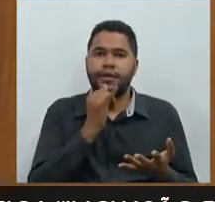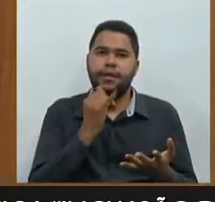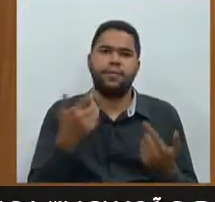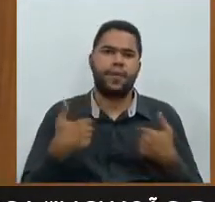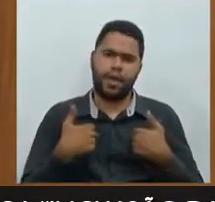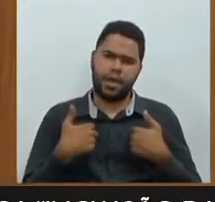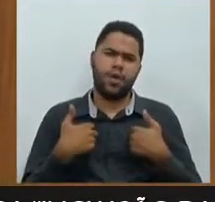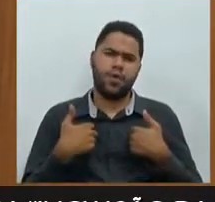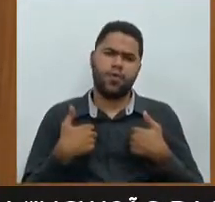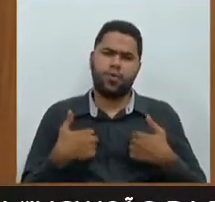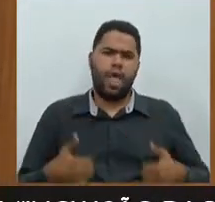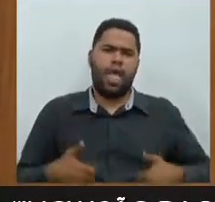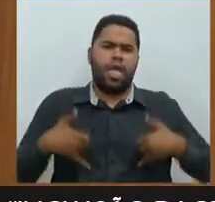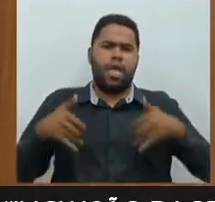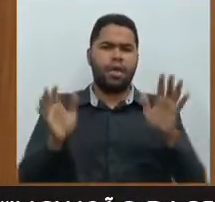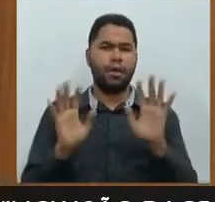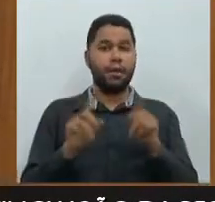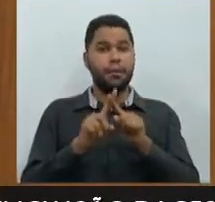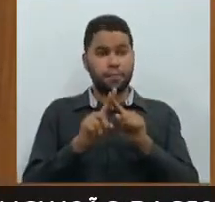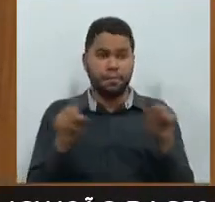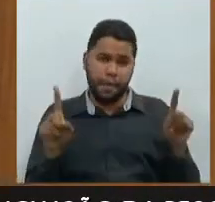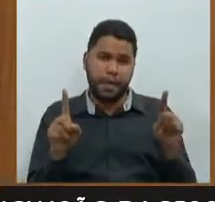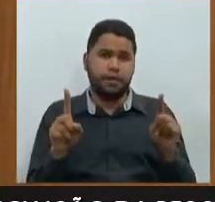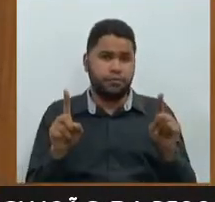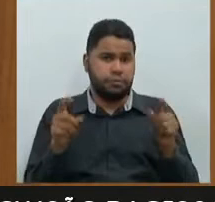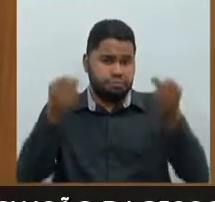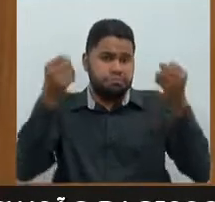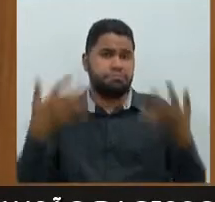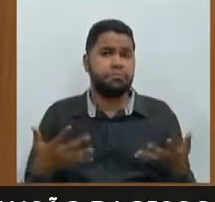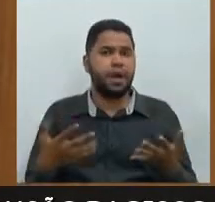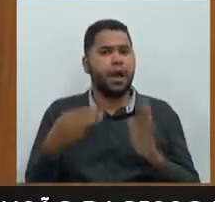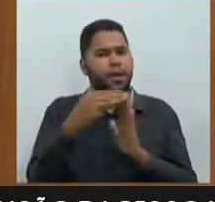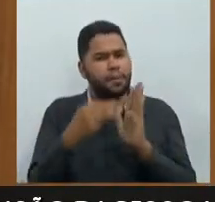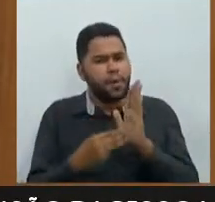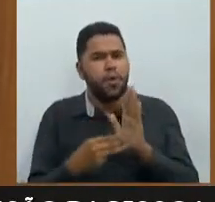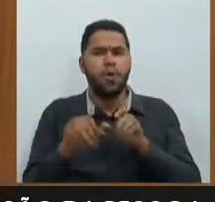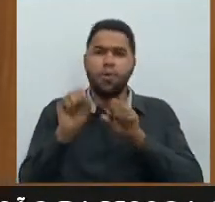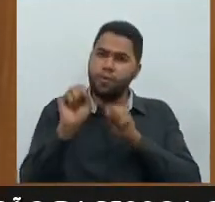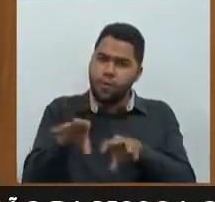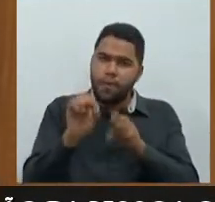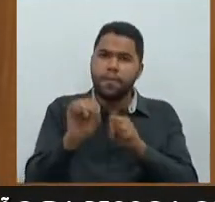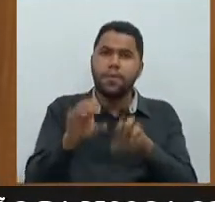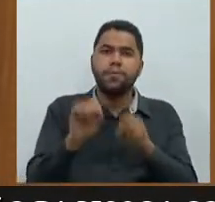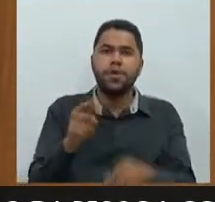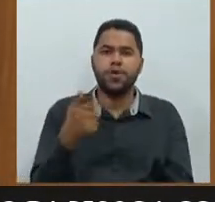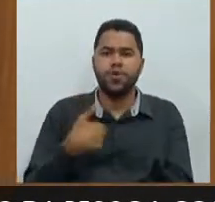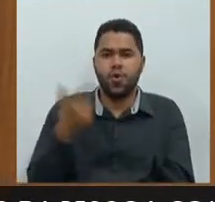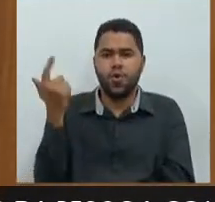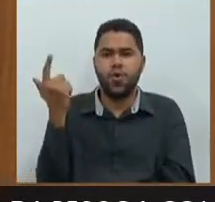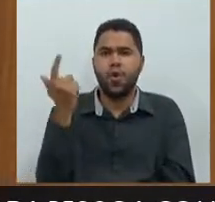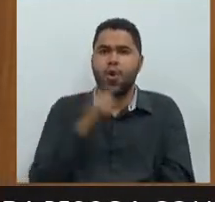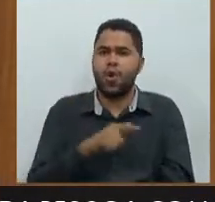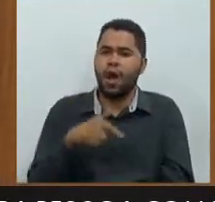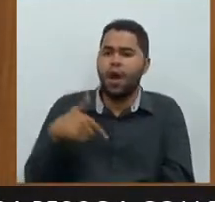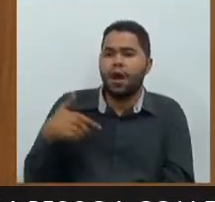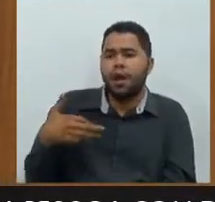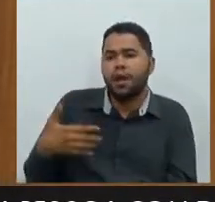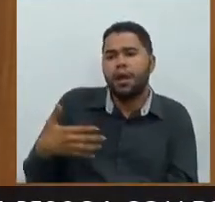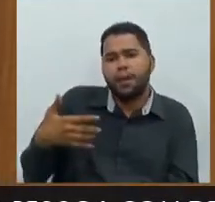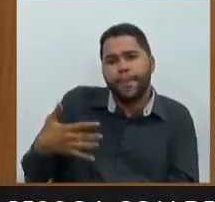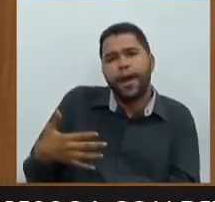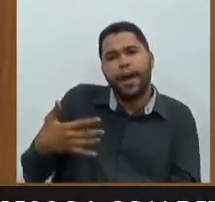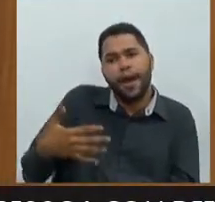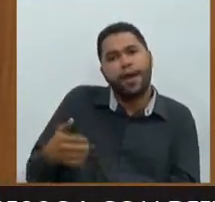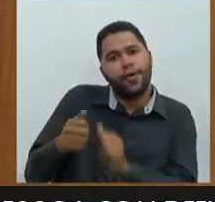à parte, obviamente, mas é inquestionável a metodologia de ensino que eu consigo dar sequência com